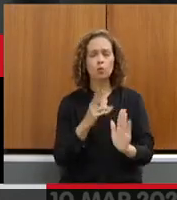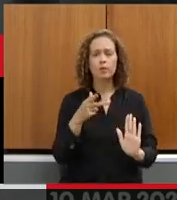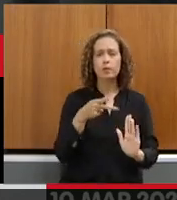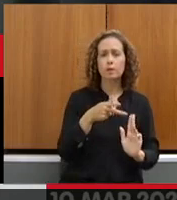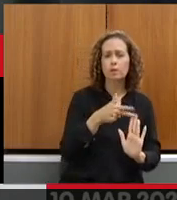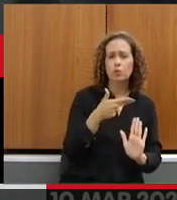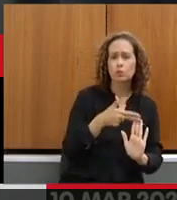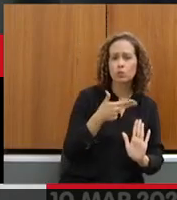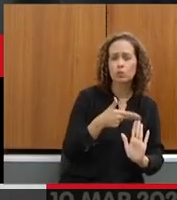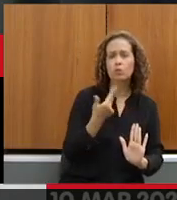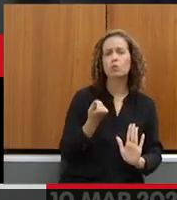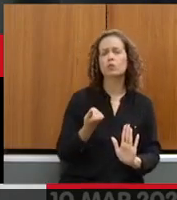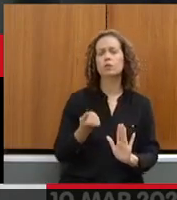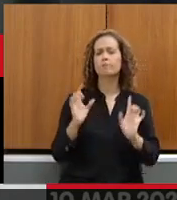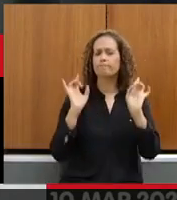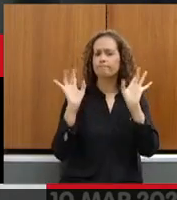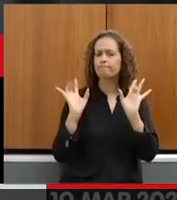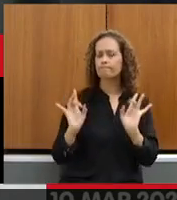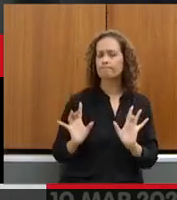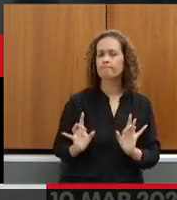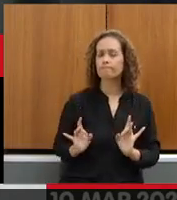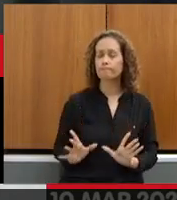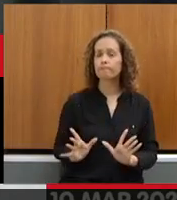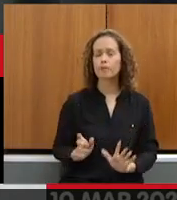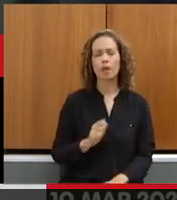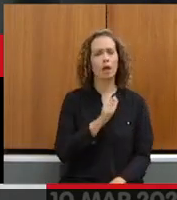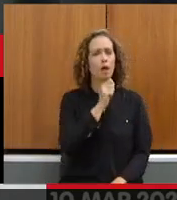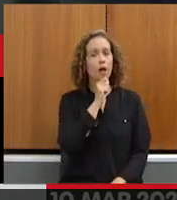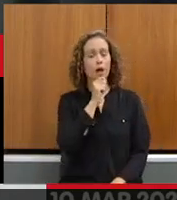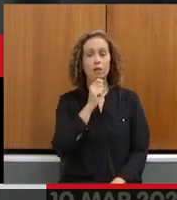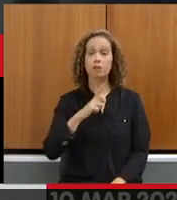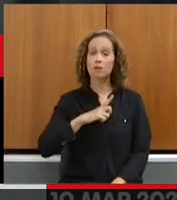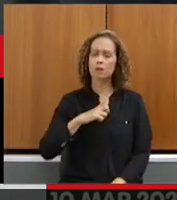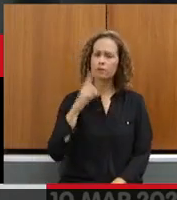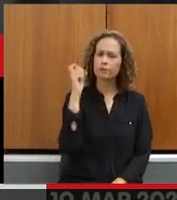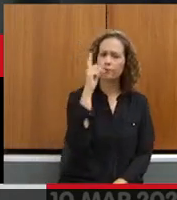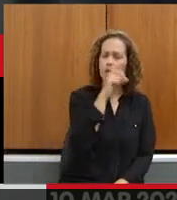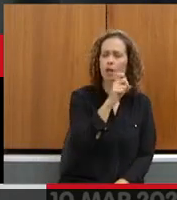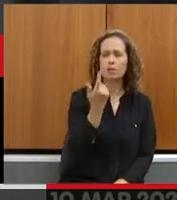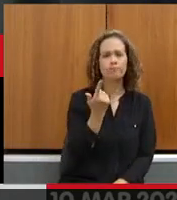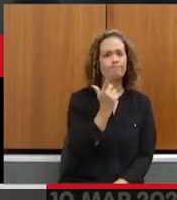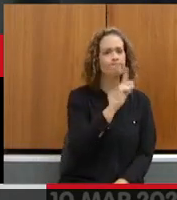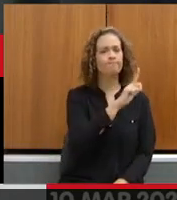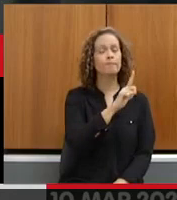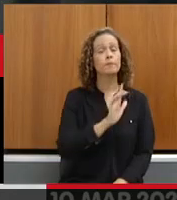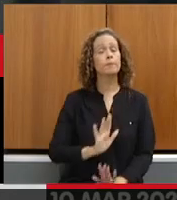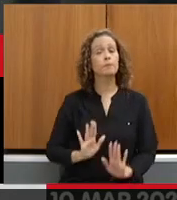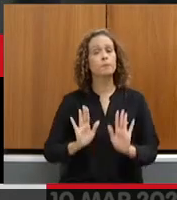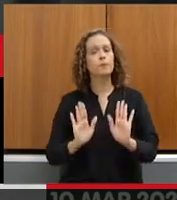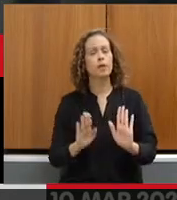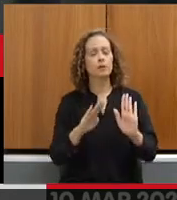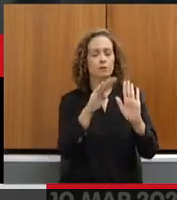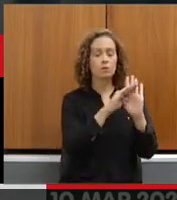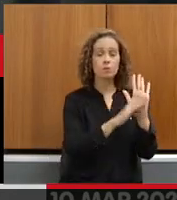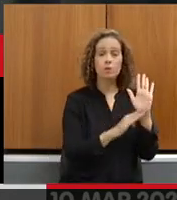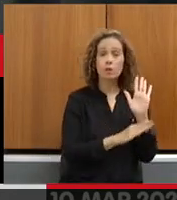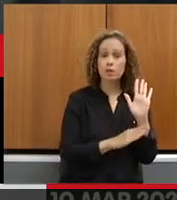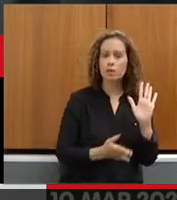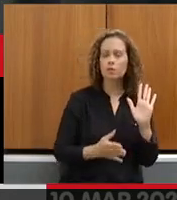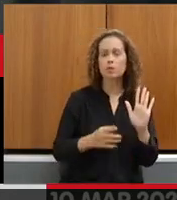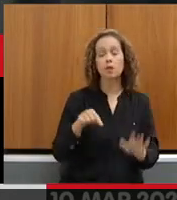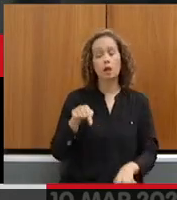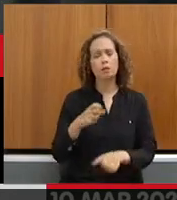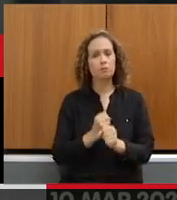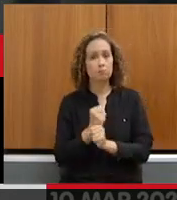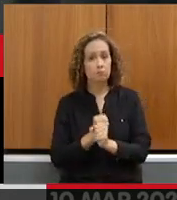excepcionais elas ainda nós temos dificuldade a gente não consegue mas os programas regulares se